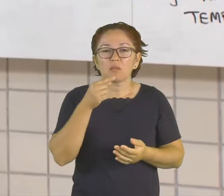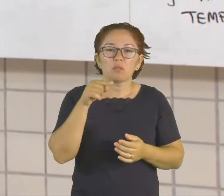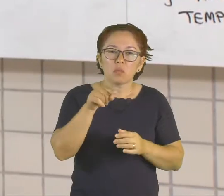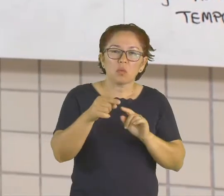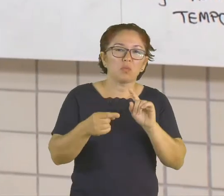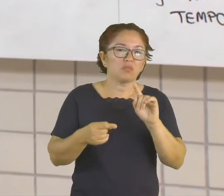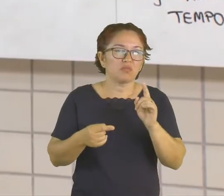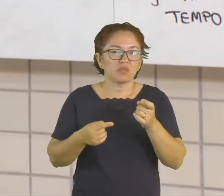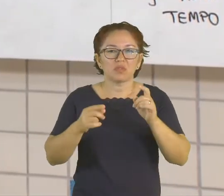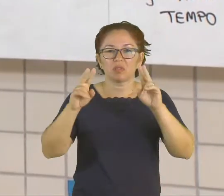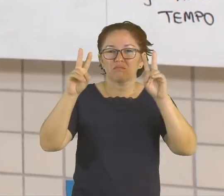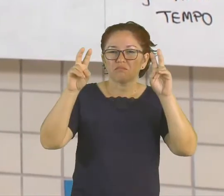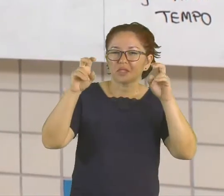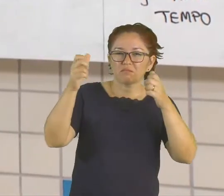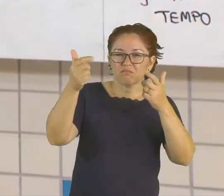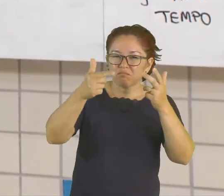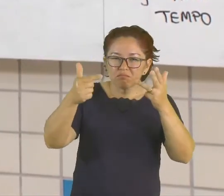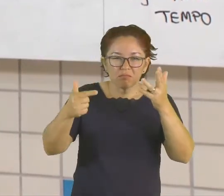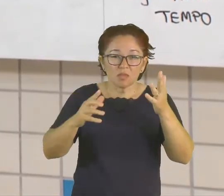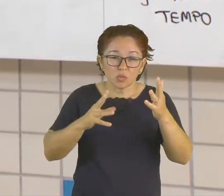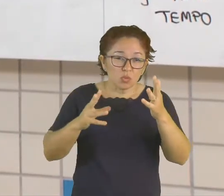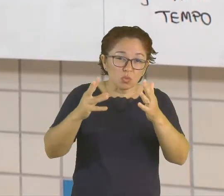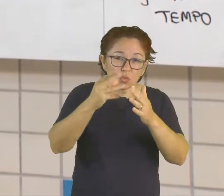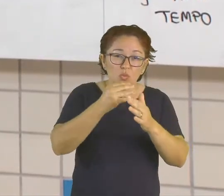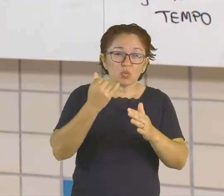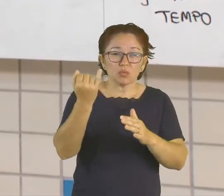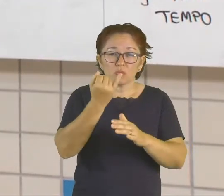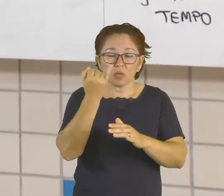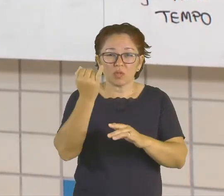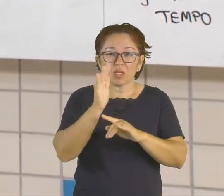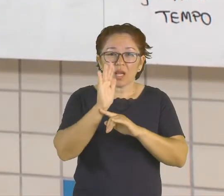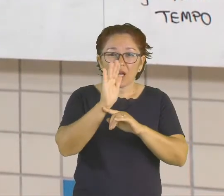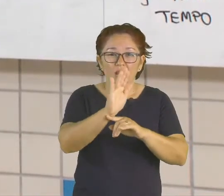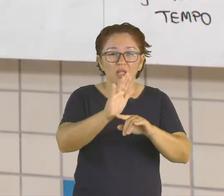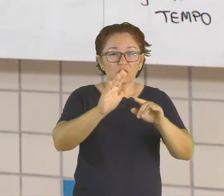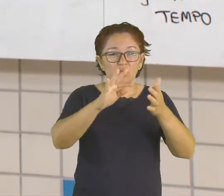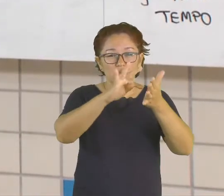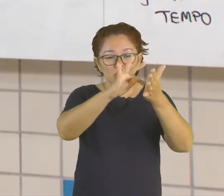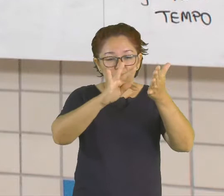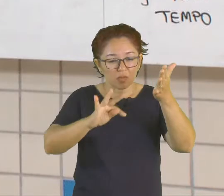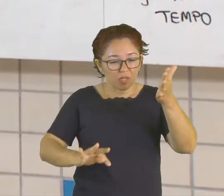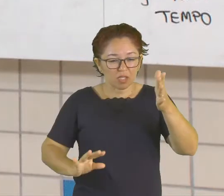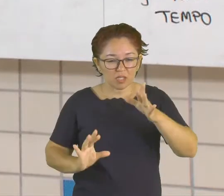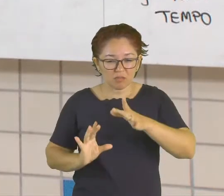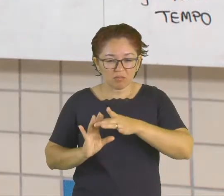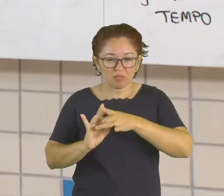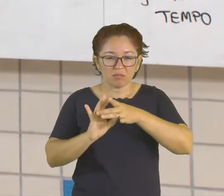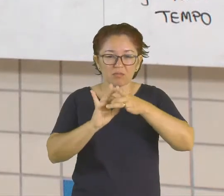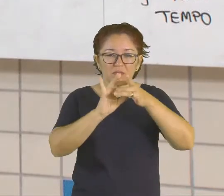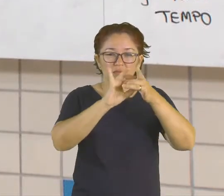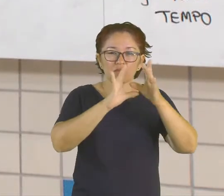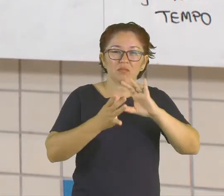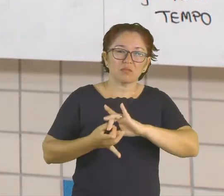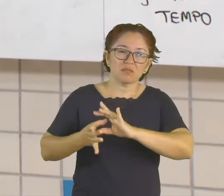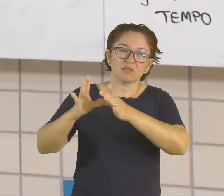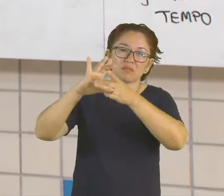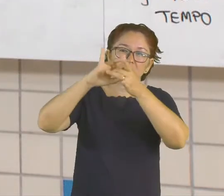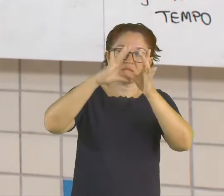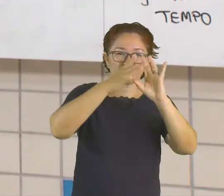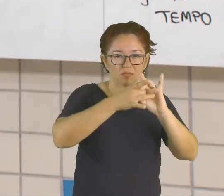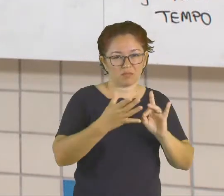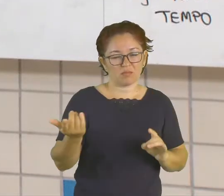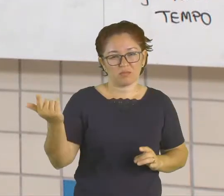nos textos para dar coerência e coesão. Quando nós lemos qualquer texto,